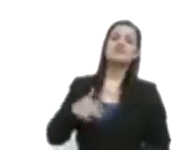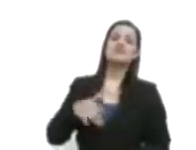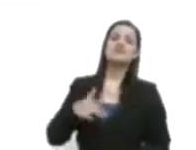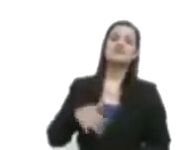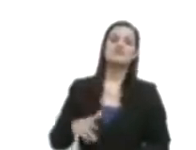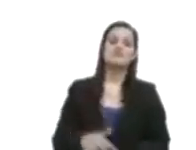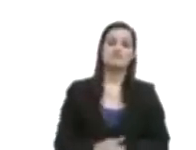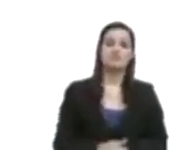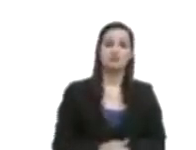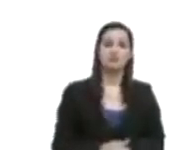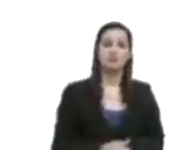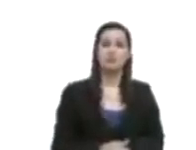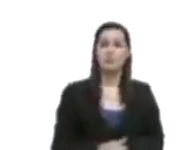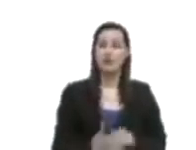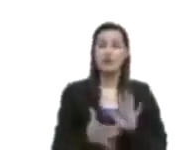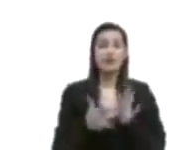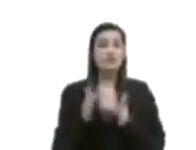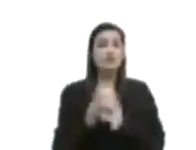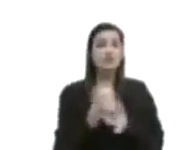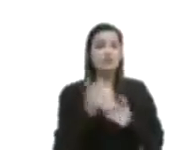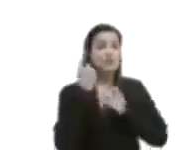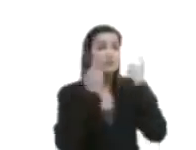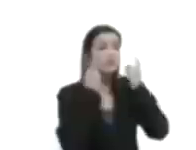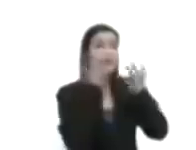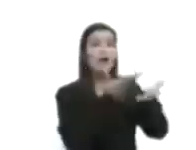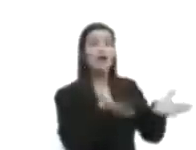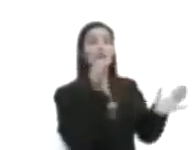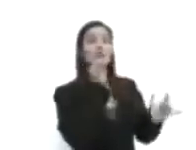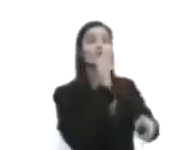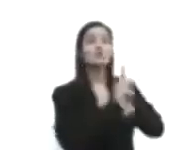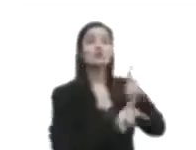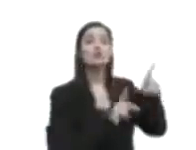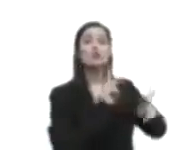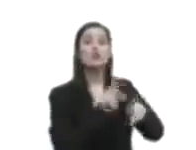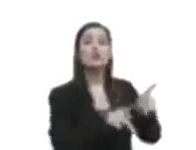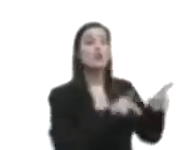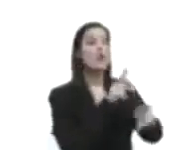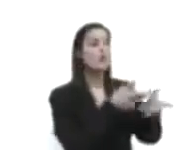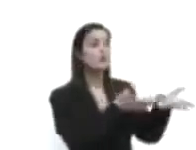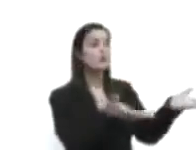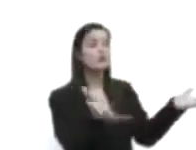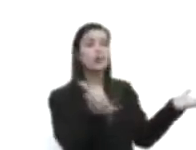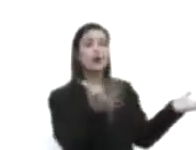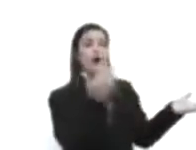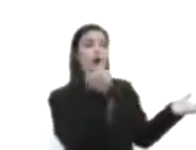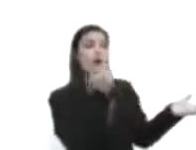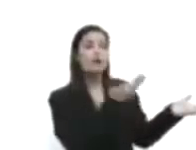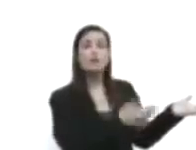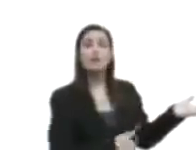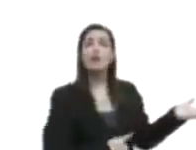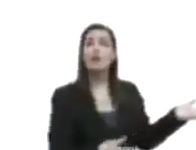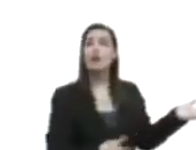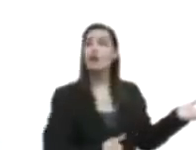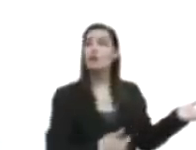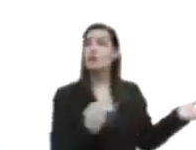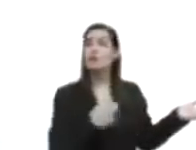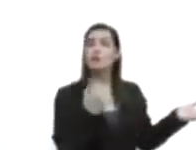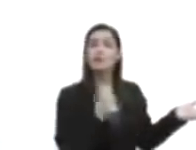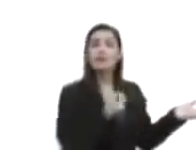não tem o que comer. Não quero despedi-la em jejum, para que seja, aconteça que pereçam no